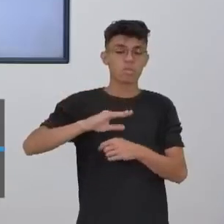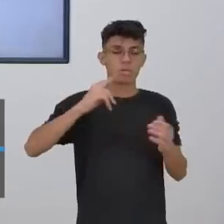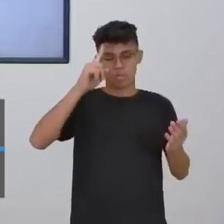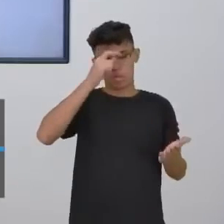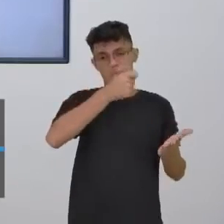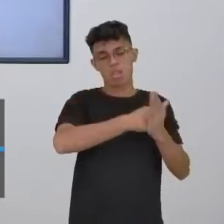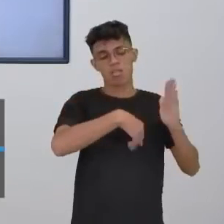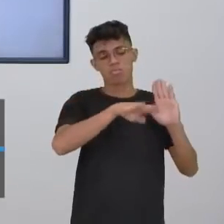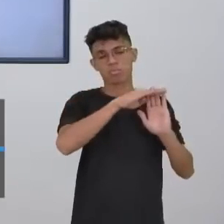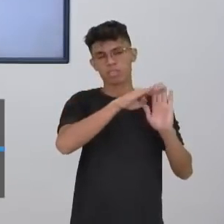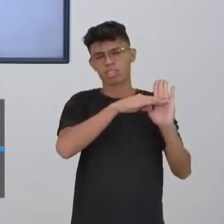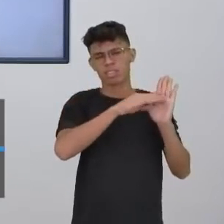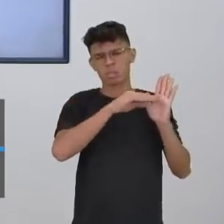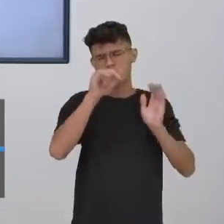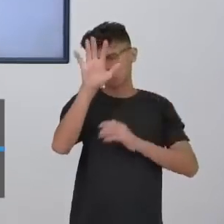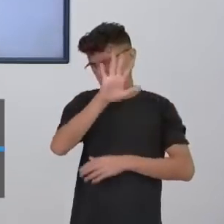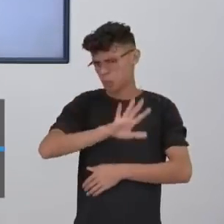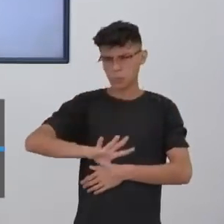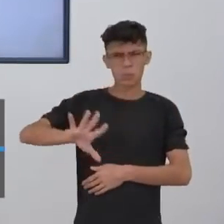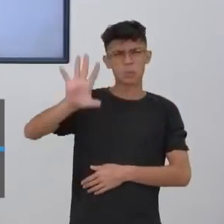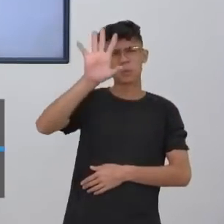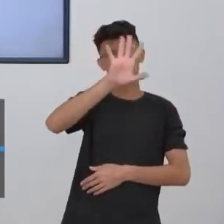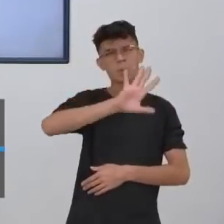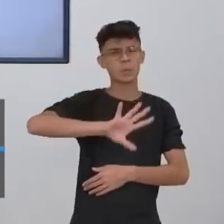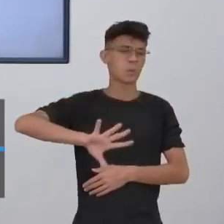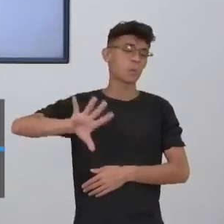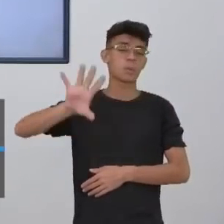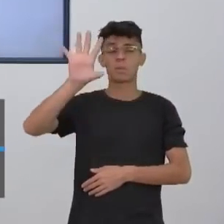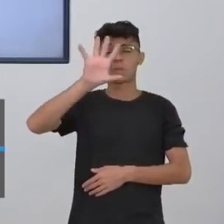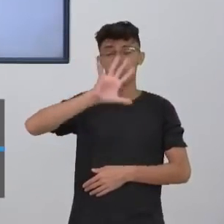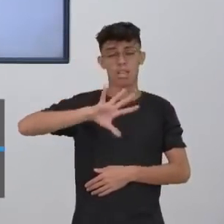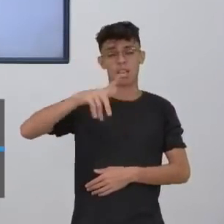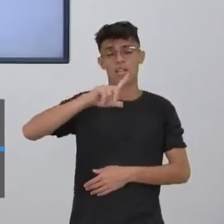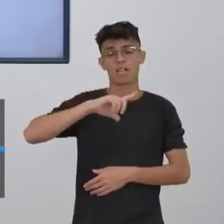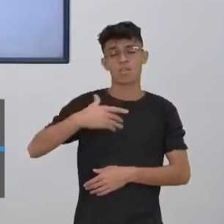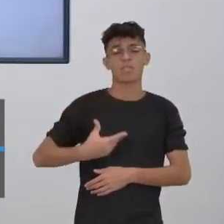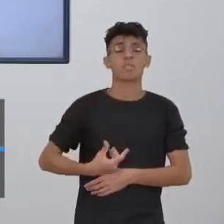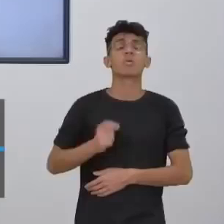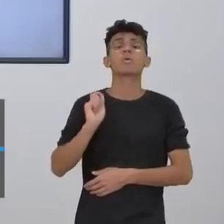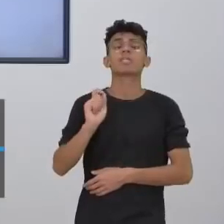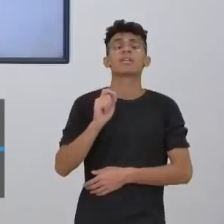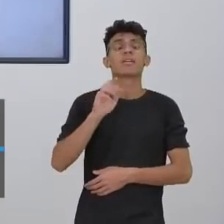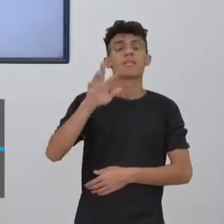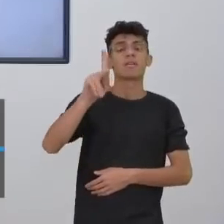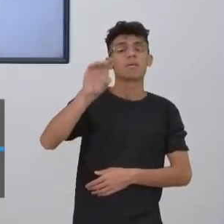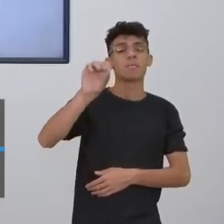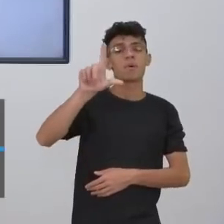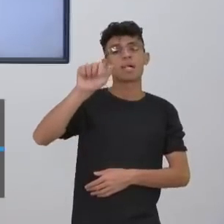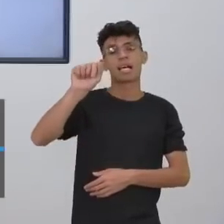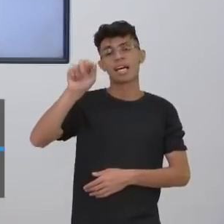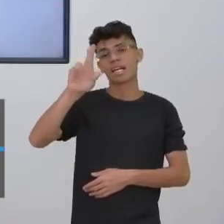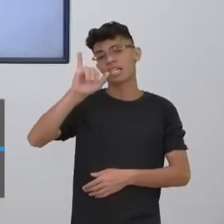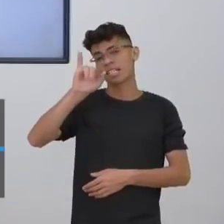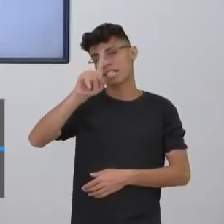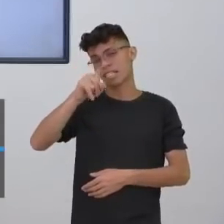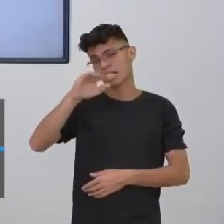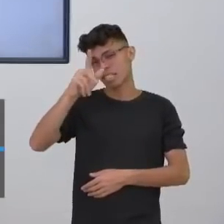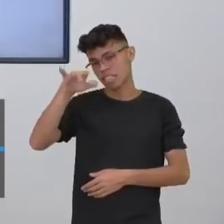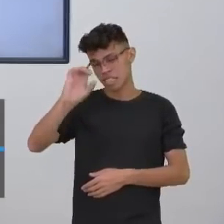É como se no mundo inteiro existisse uma certa polarização e essa polarização se refletiu